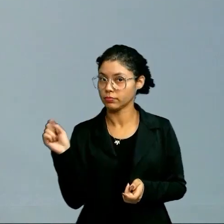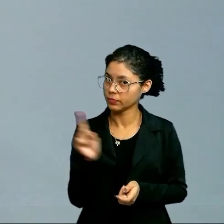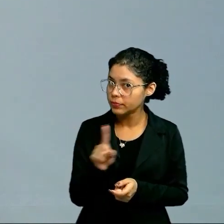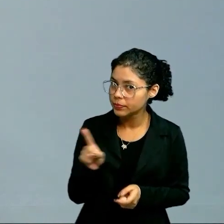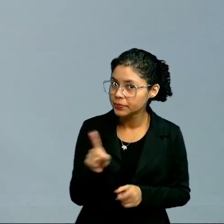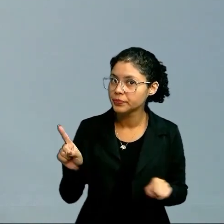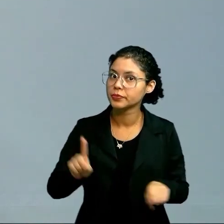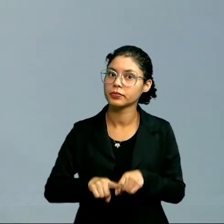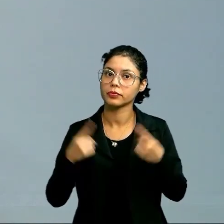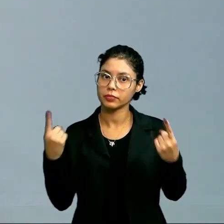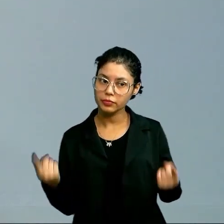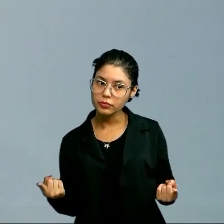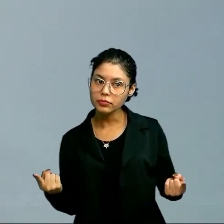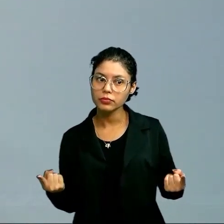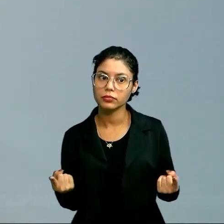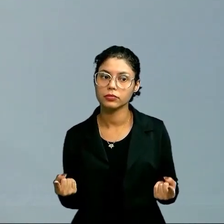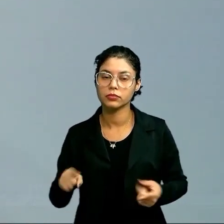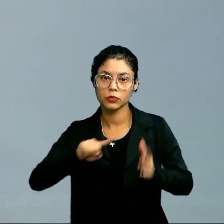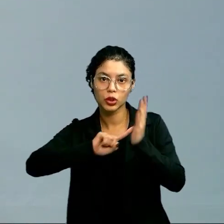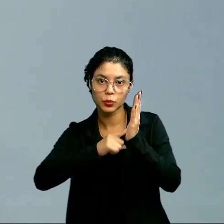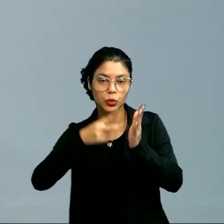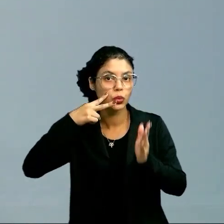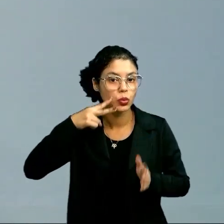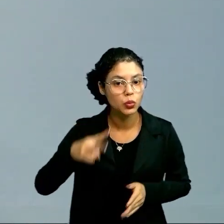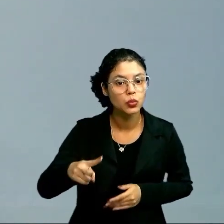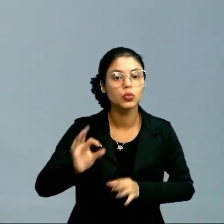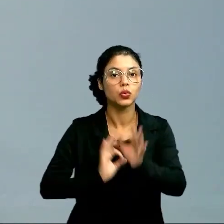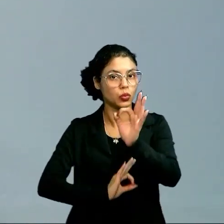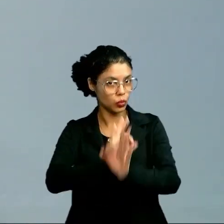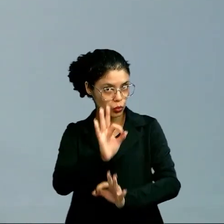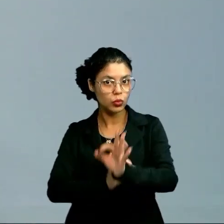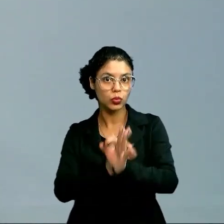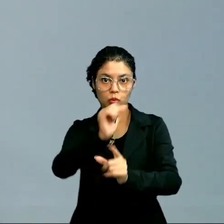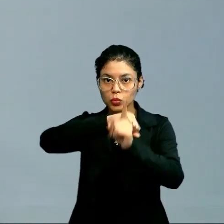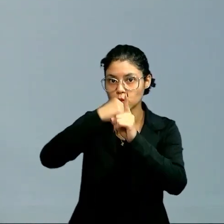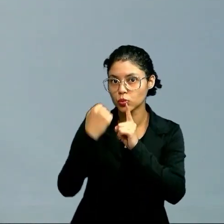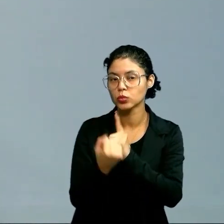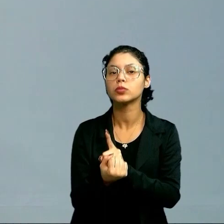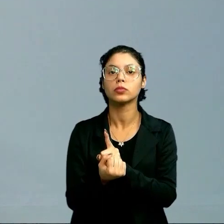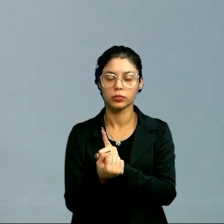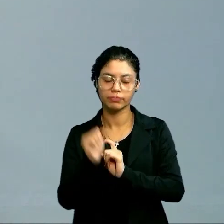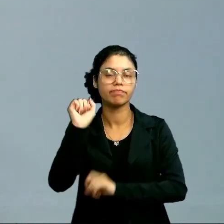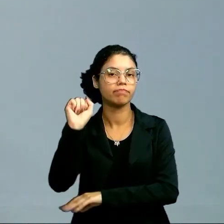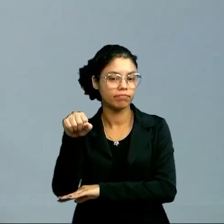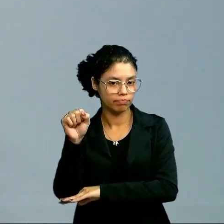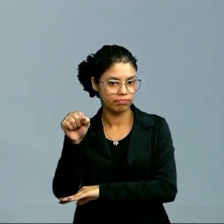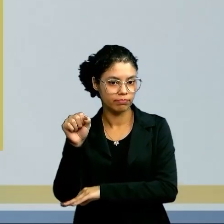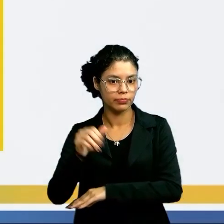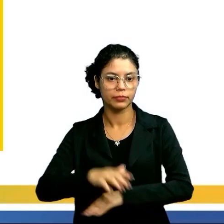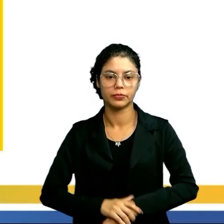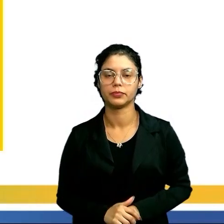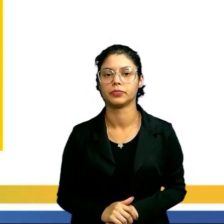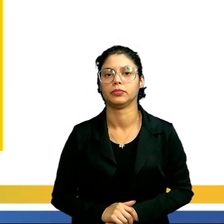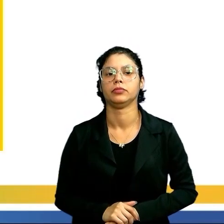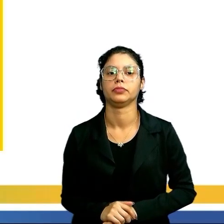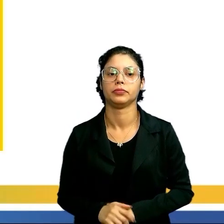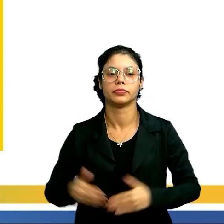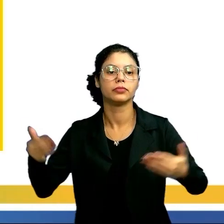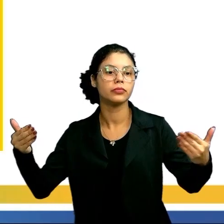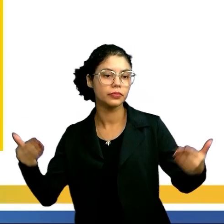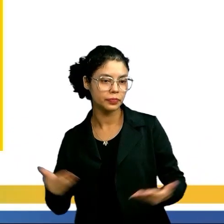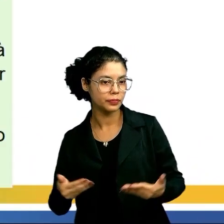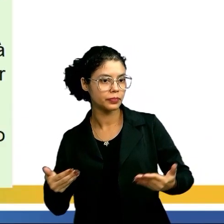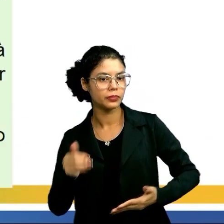não. Numericamente não. Do ponto de vista da organização social, sim.